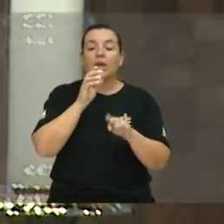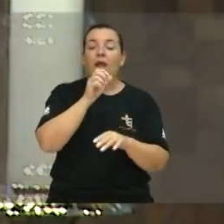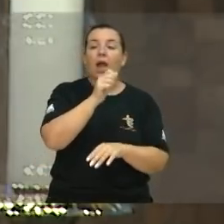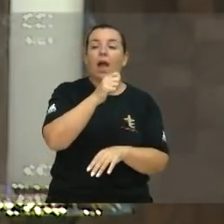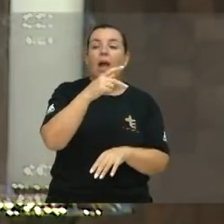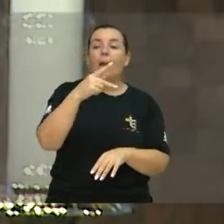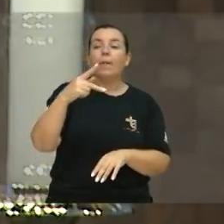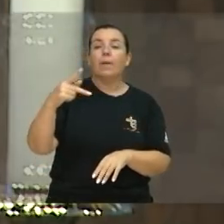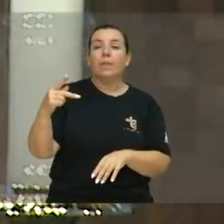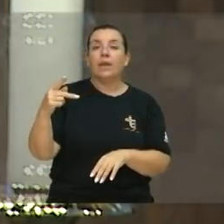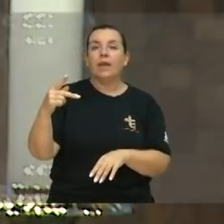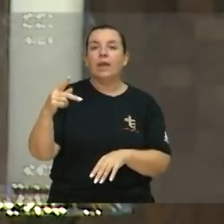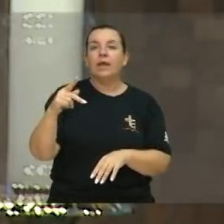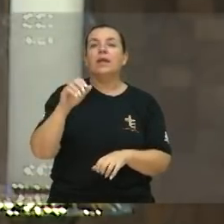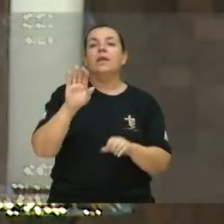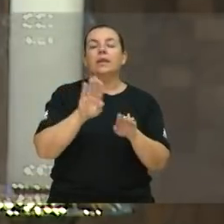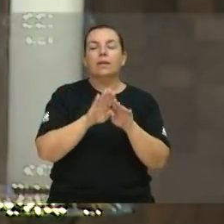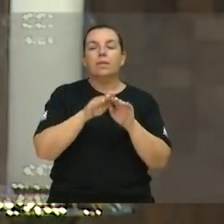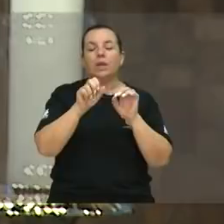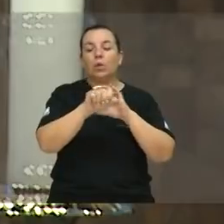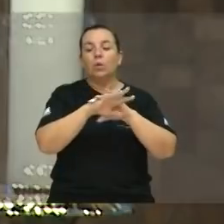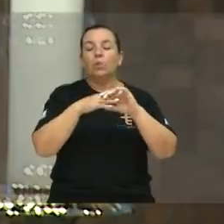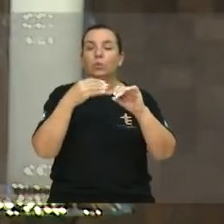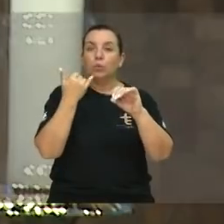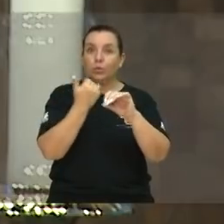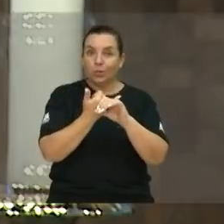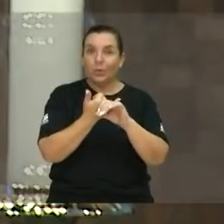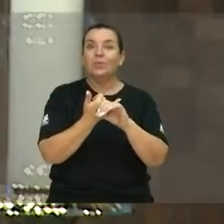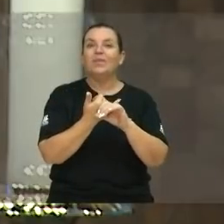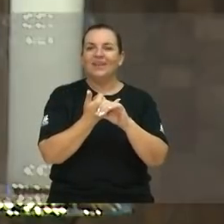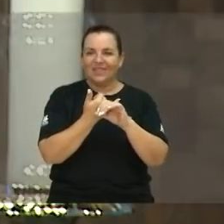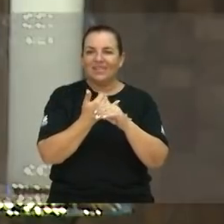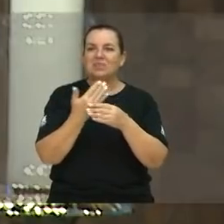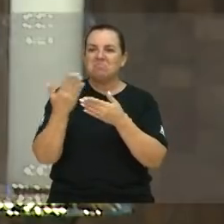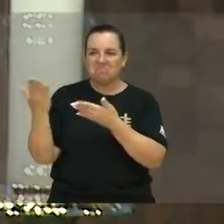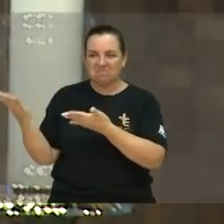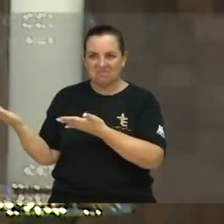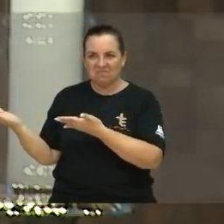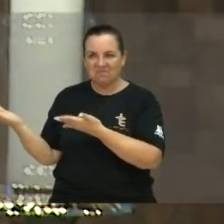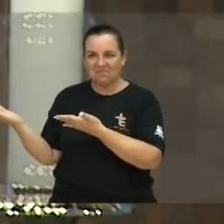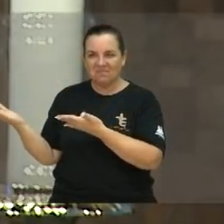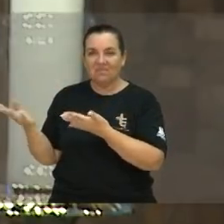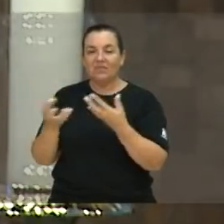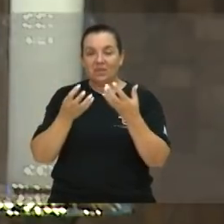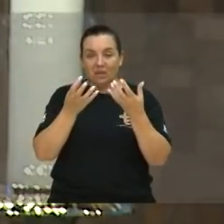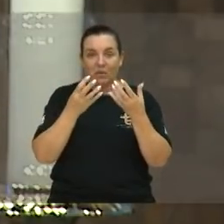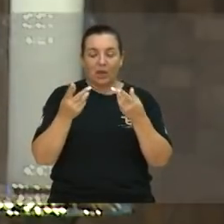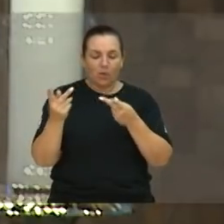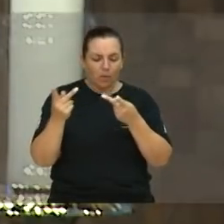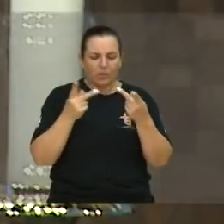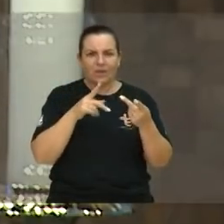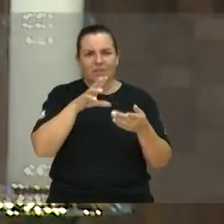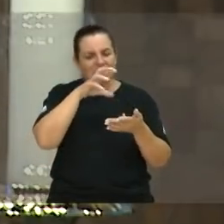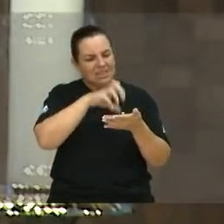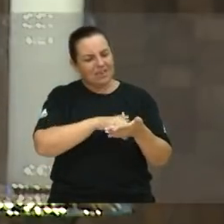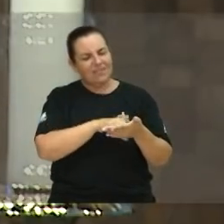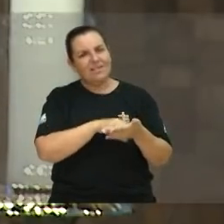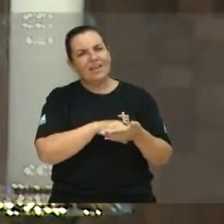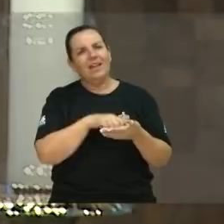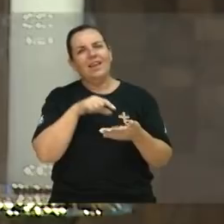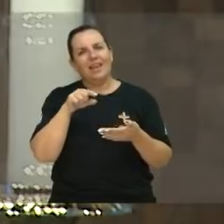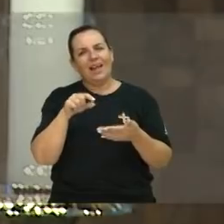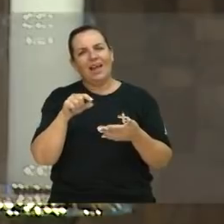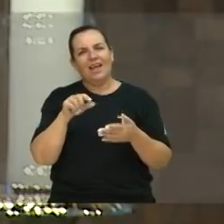canais é o nosso canal do youtube youtube.com barra a tv evangelizar oficial eu quero te convidar se inscrever no nosso canal